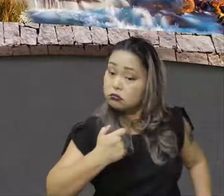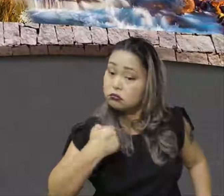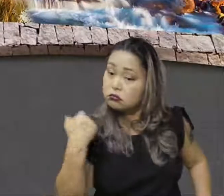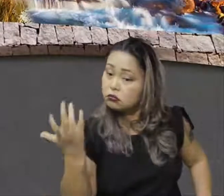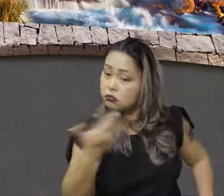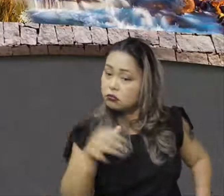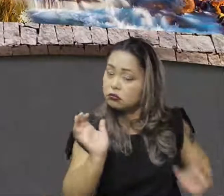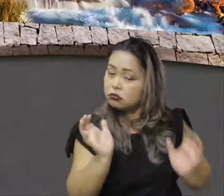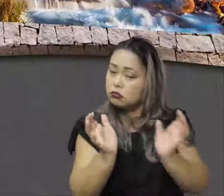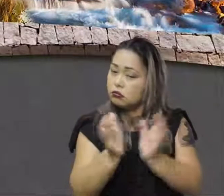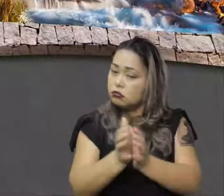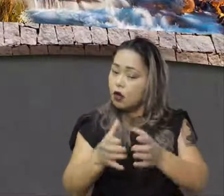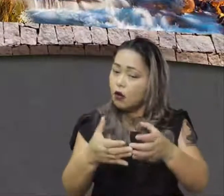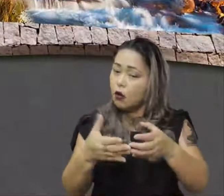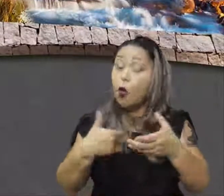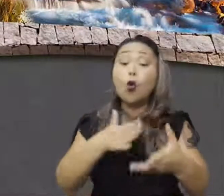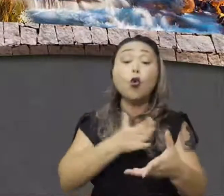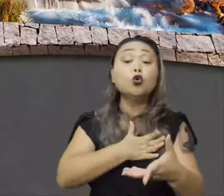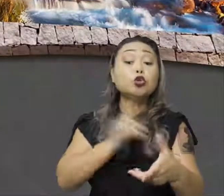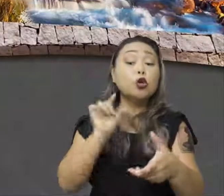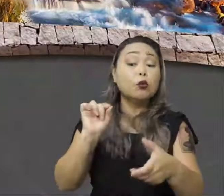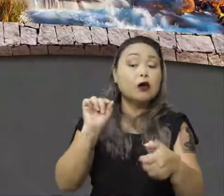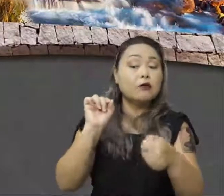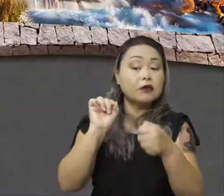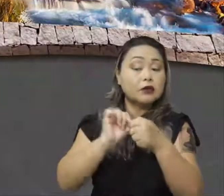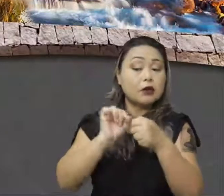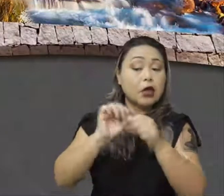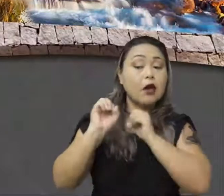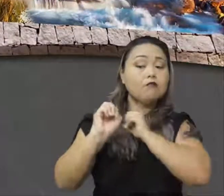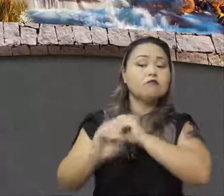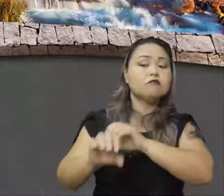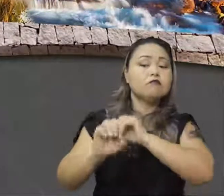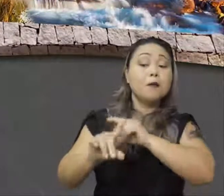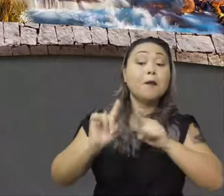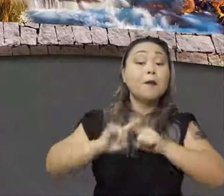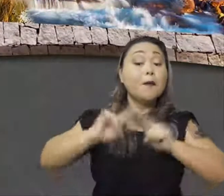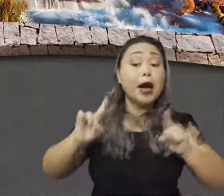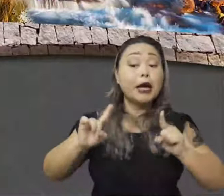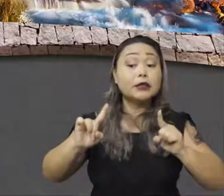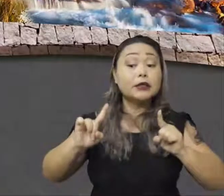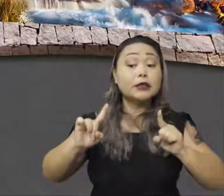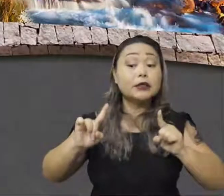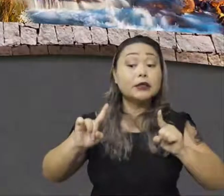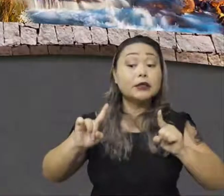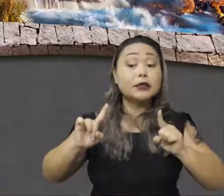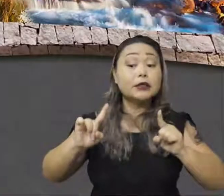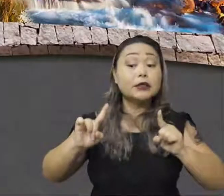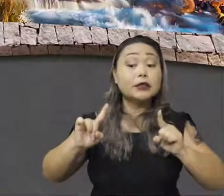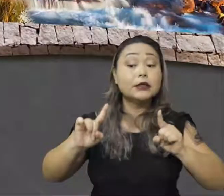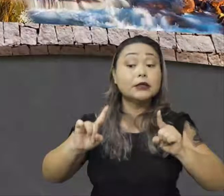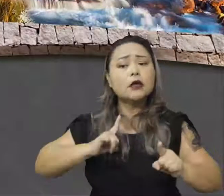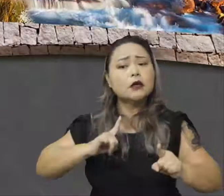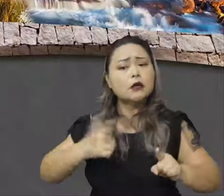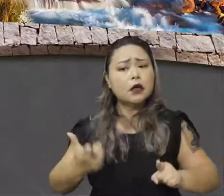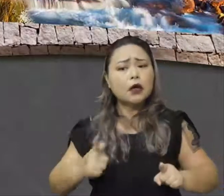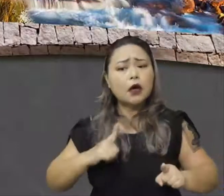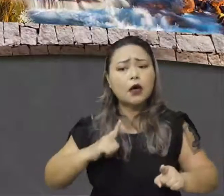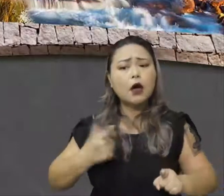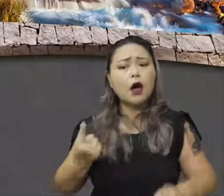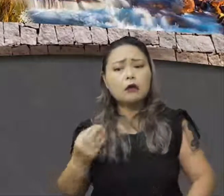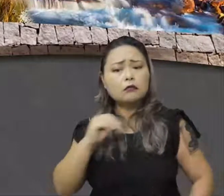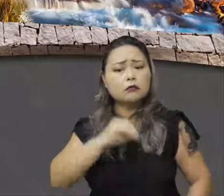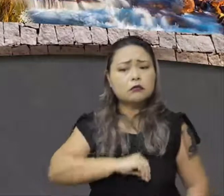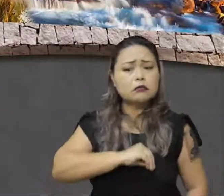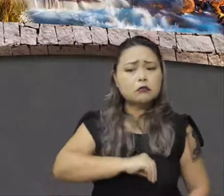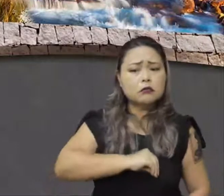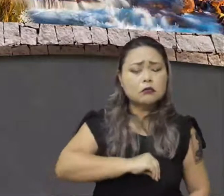equipe, nós gostamos do que fazemos, educação, mas nós temos de ter remuneração